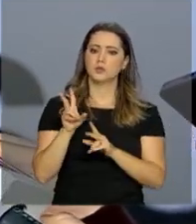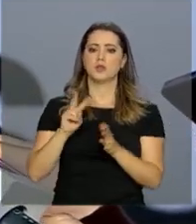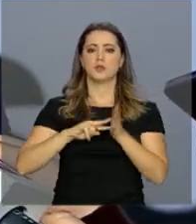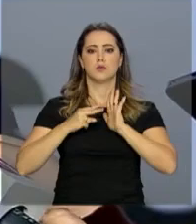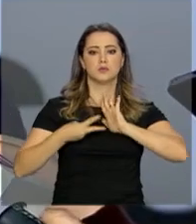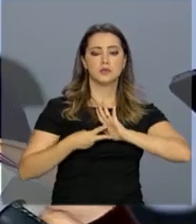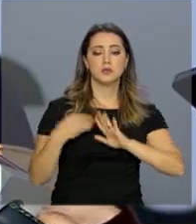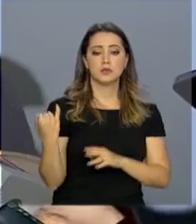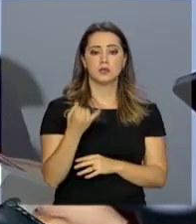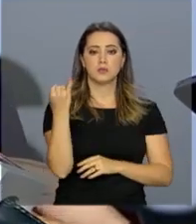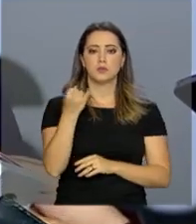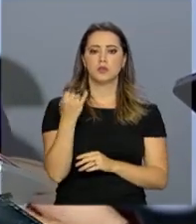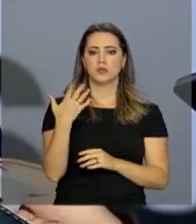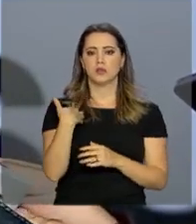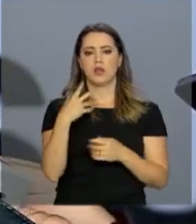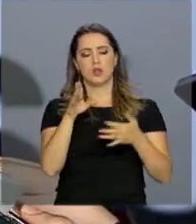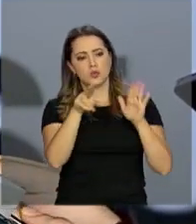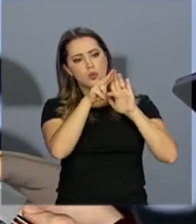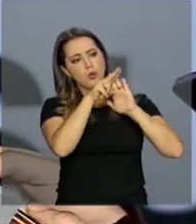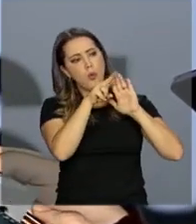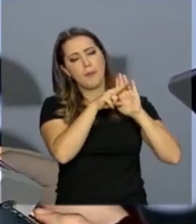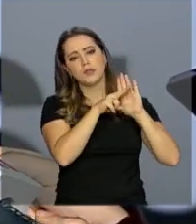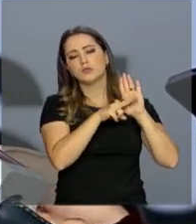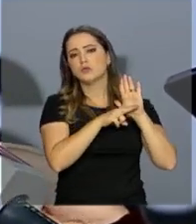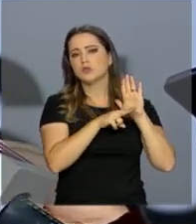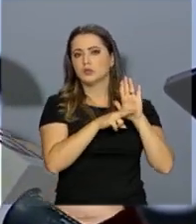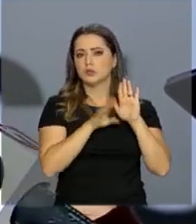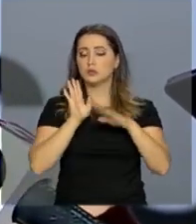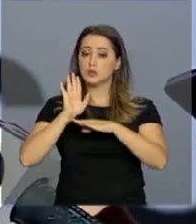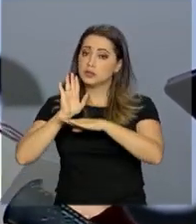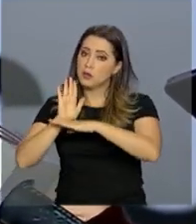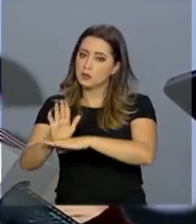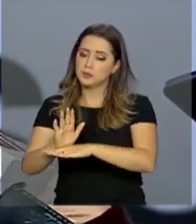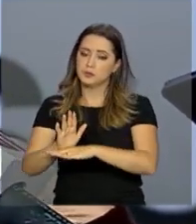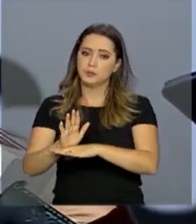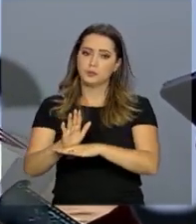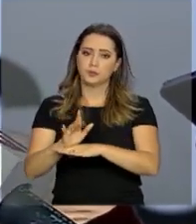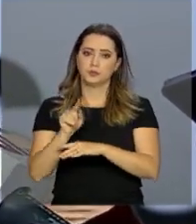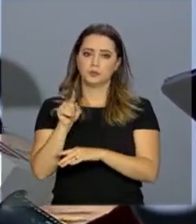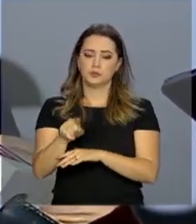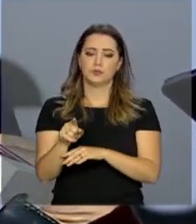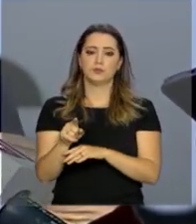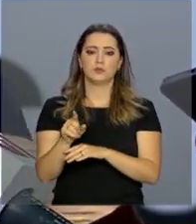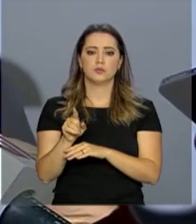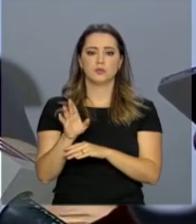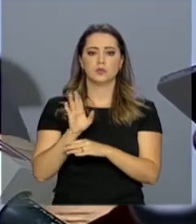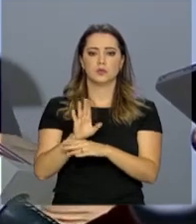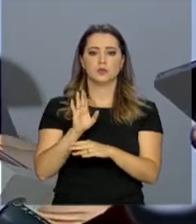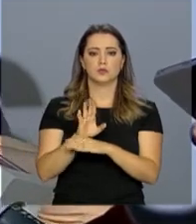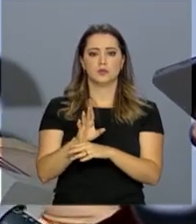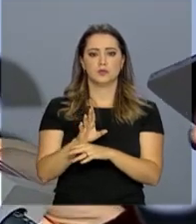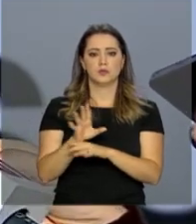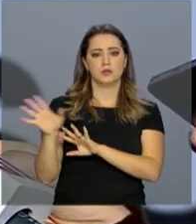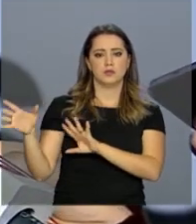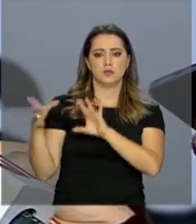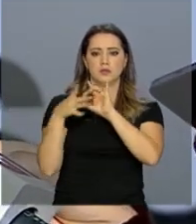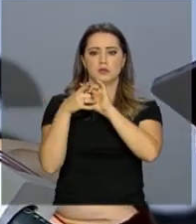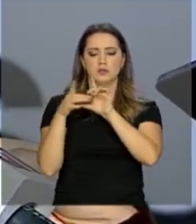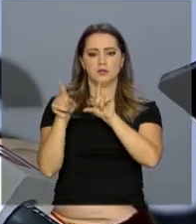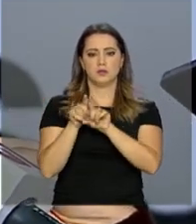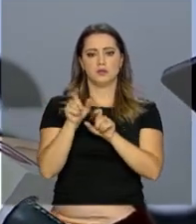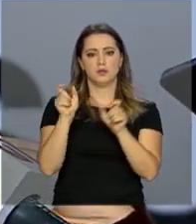estabelecer padrões normas que favoreçam a digamos a cooperação ea uniformização